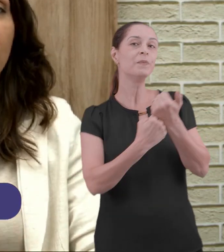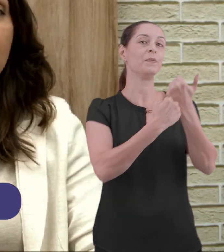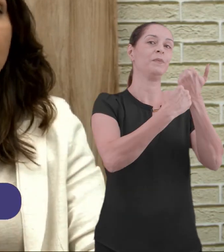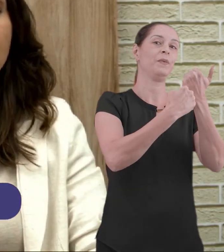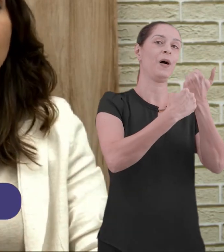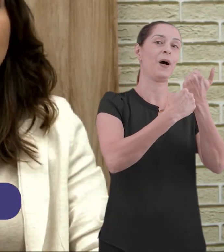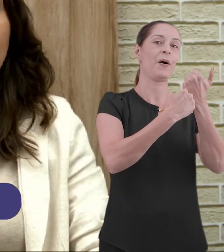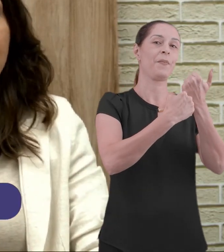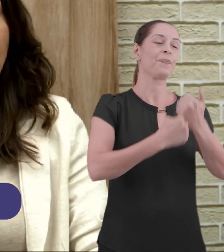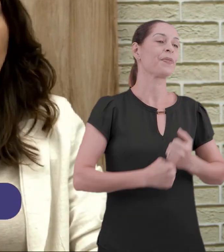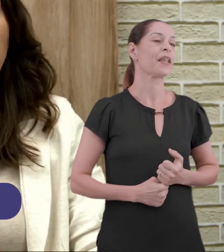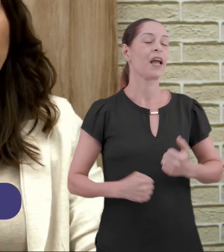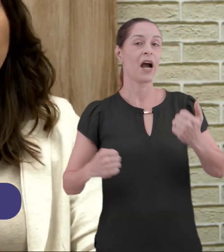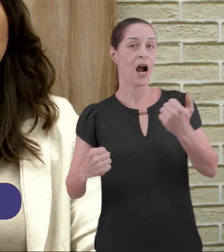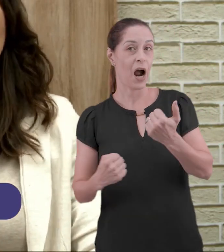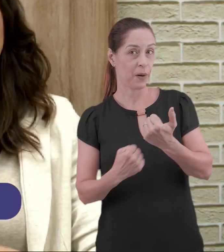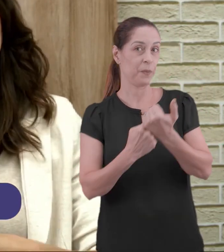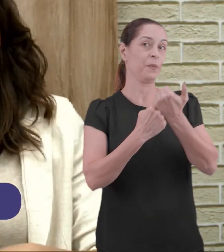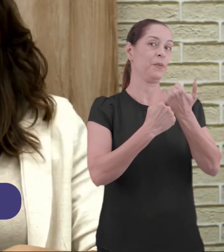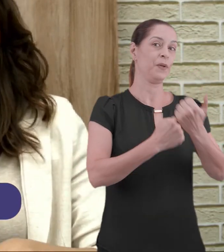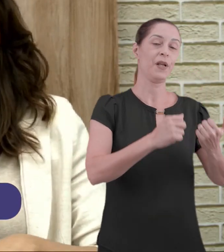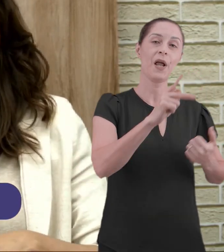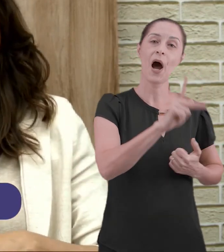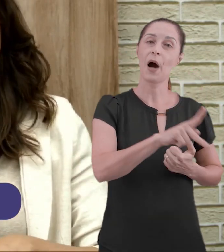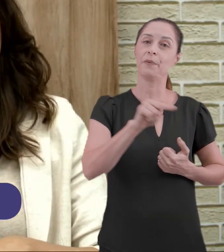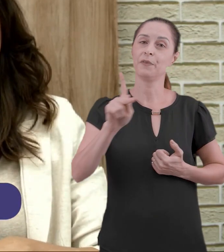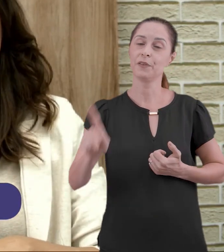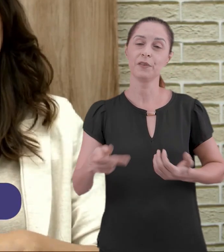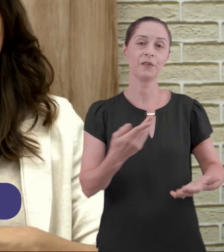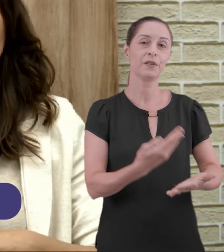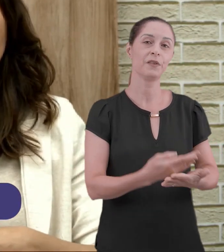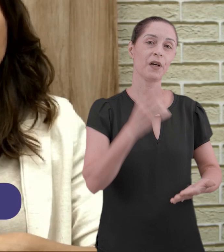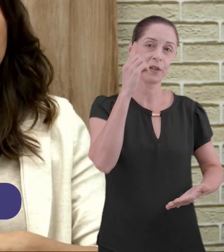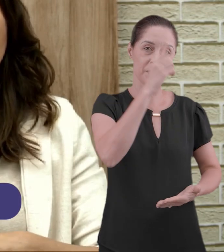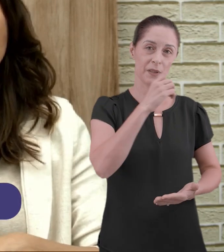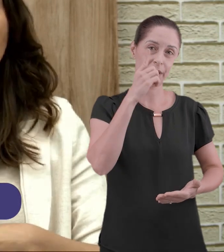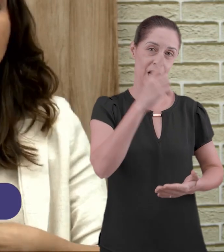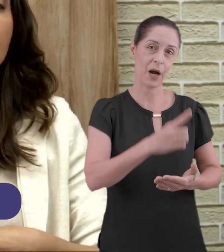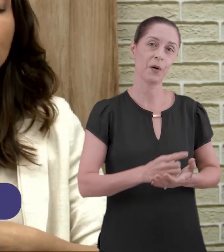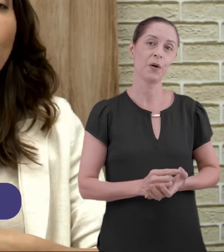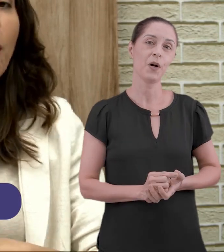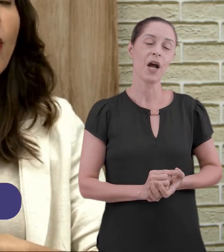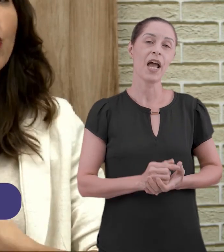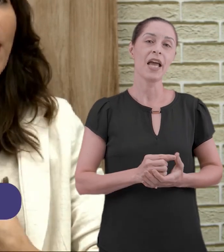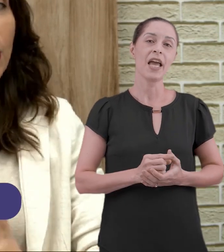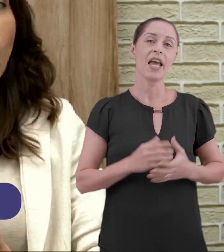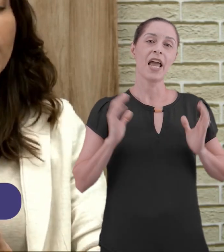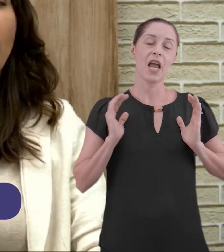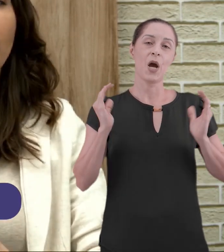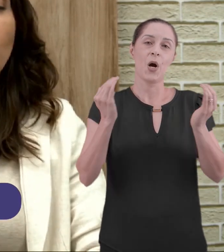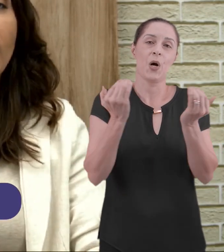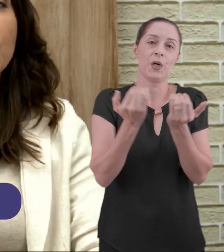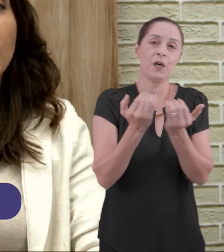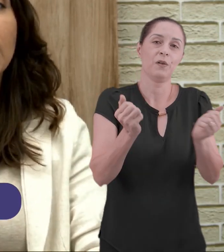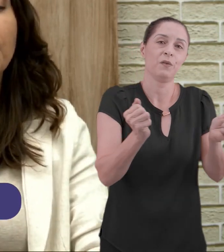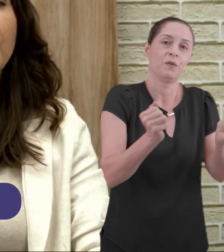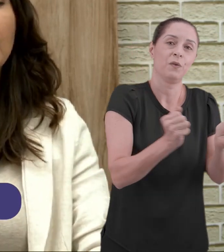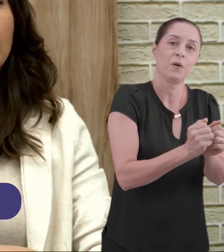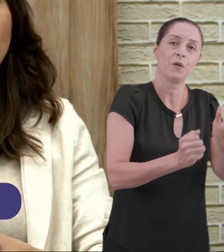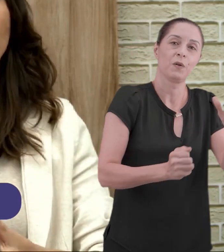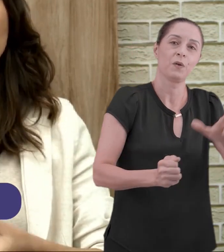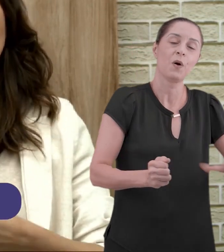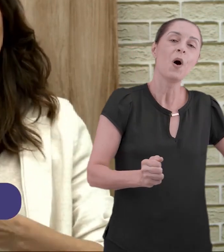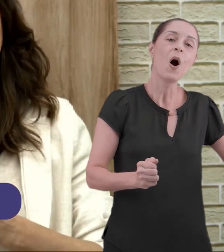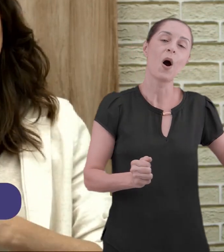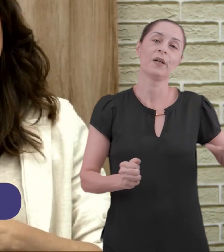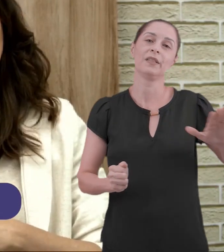outras crianças na sala. Porque, às vezes, a criança com deficiência precisa de um apoio maior. Era o caso dele.